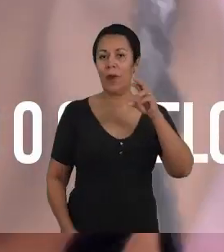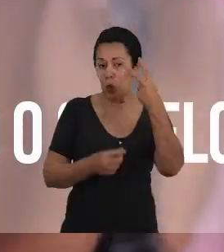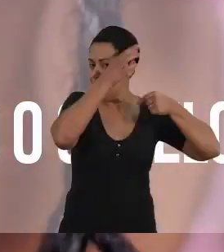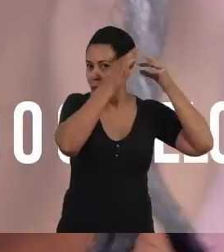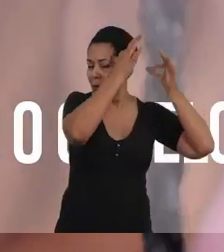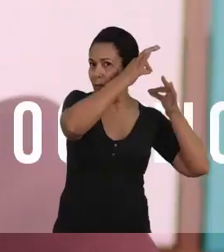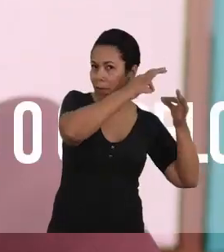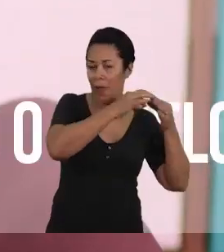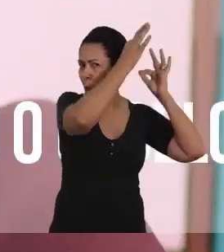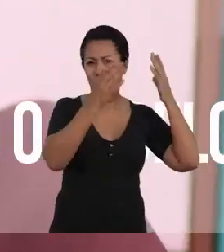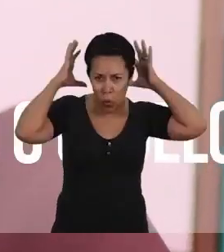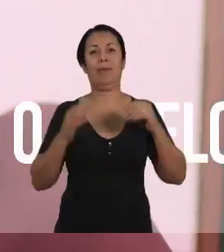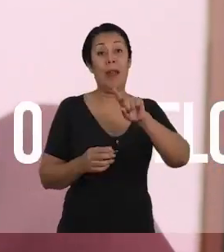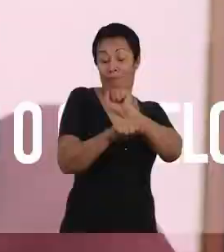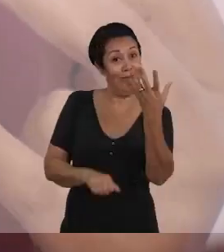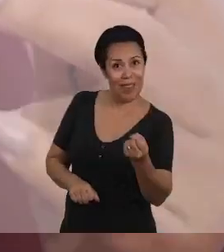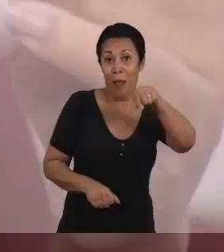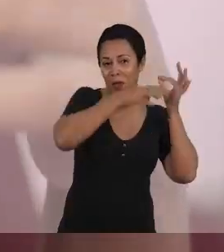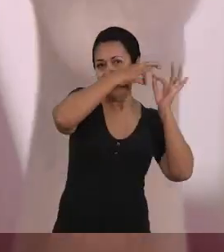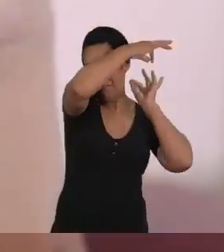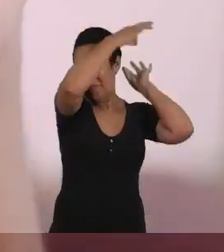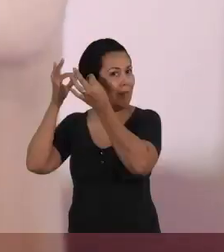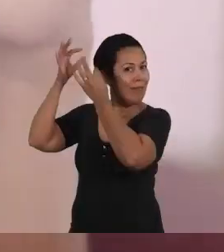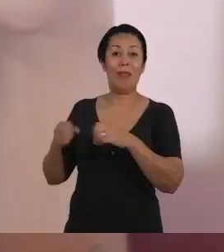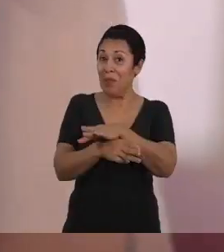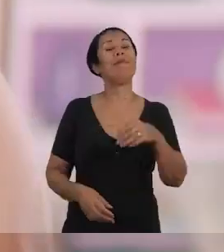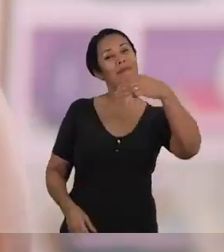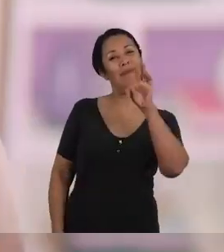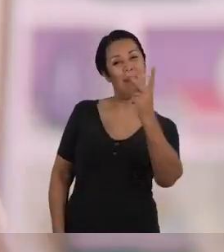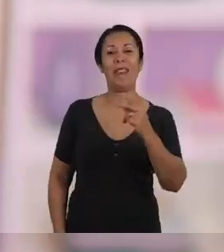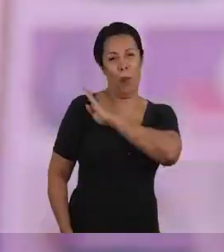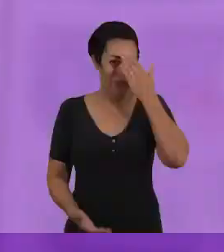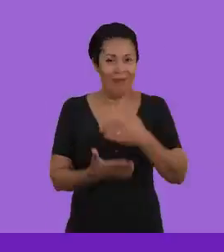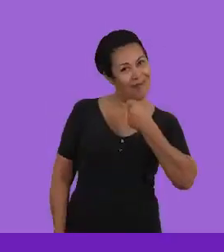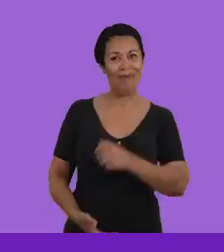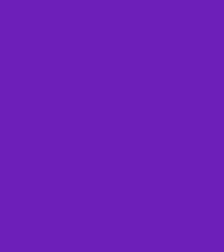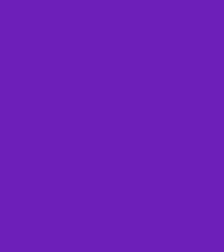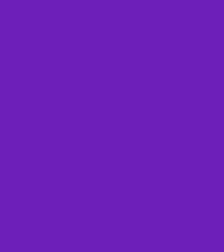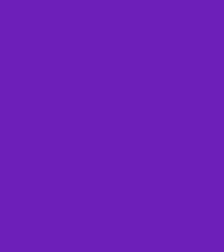Entrelace duas mechas e faça isso em todo o cabelo. Deixe secar e desmanche de baixo para cima. Deu match. Logomarca ou boticário. Acredite na beleza.